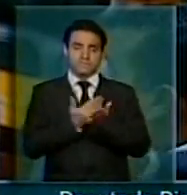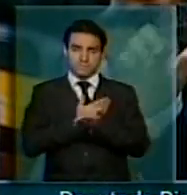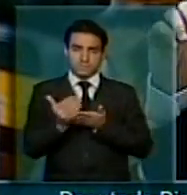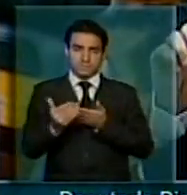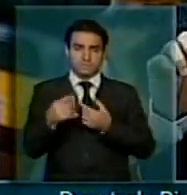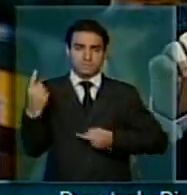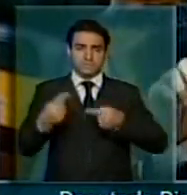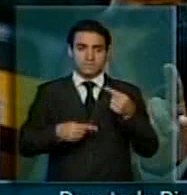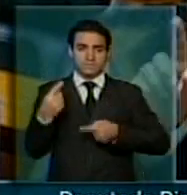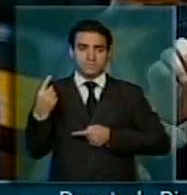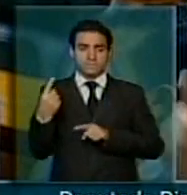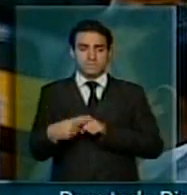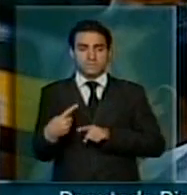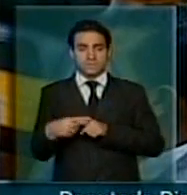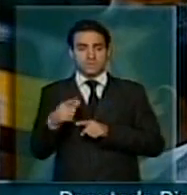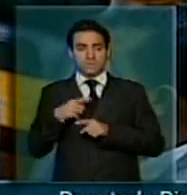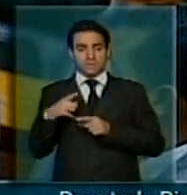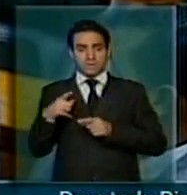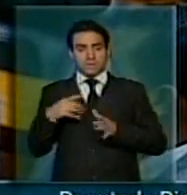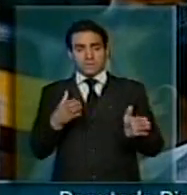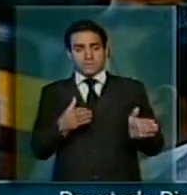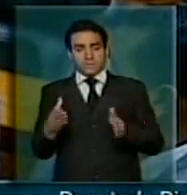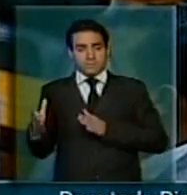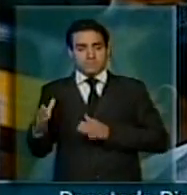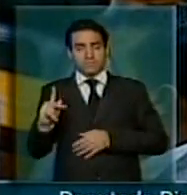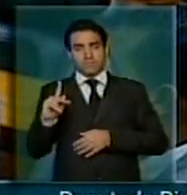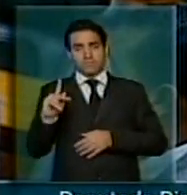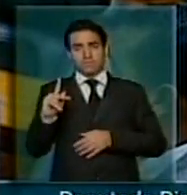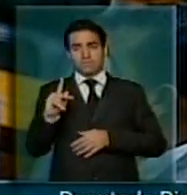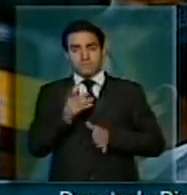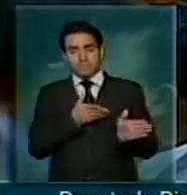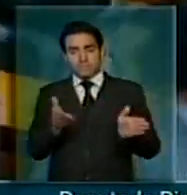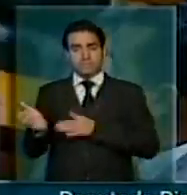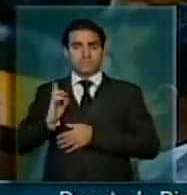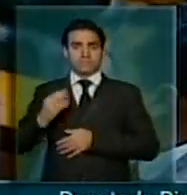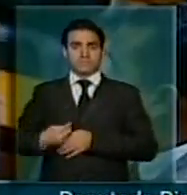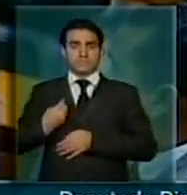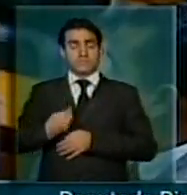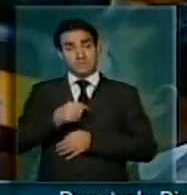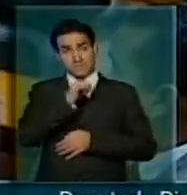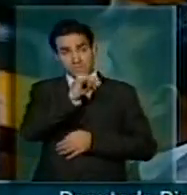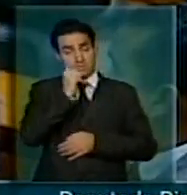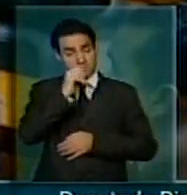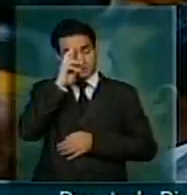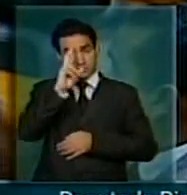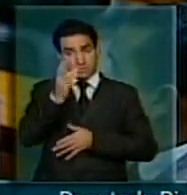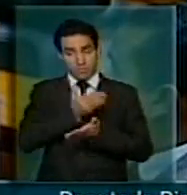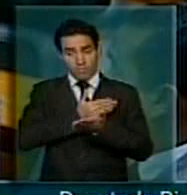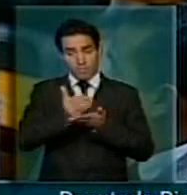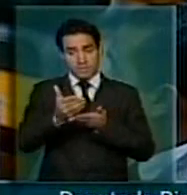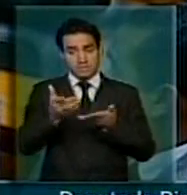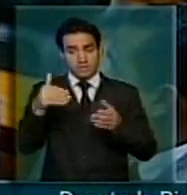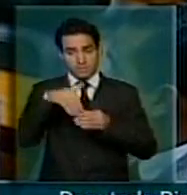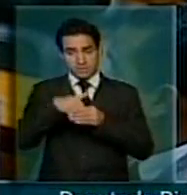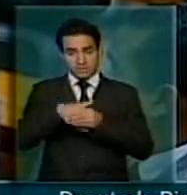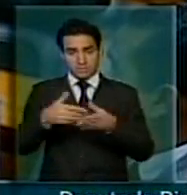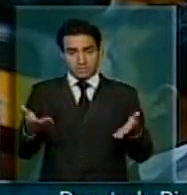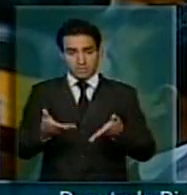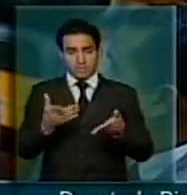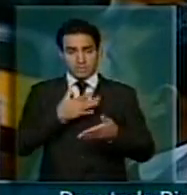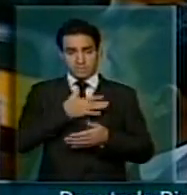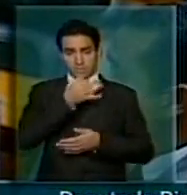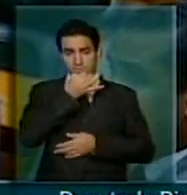a discussão, porque há um processo em andamento. Se Vossa Excelência der início à sessão agora, na minha